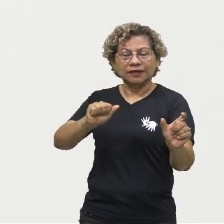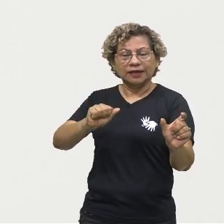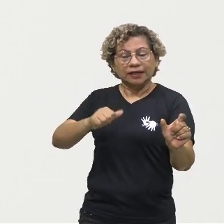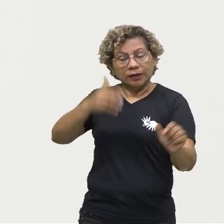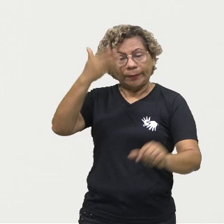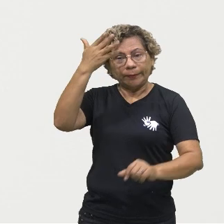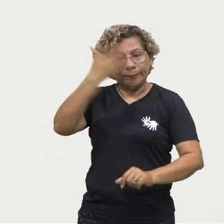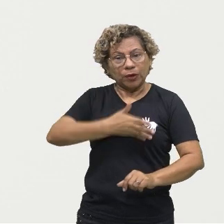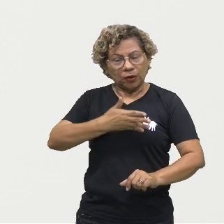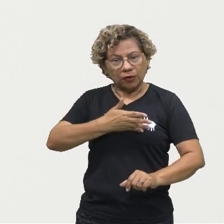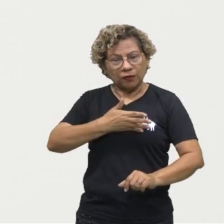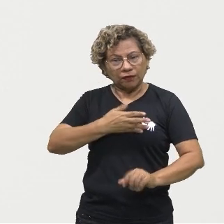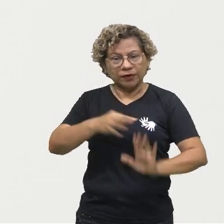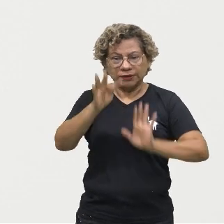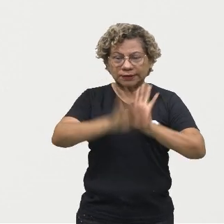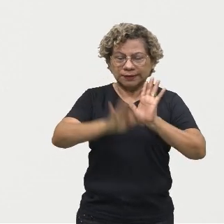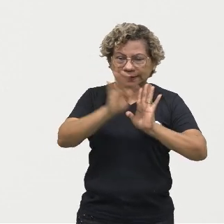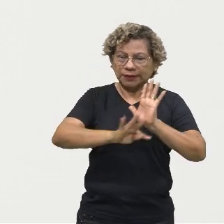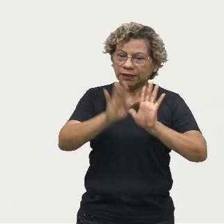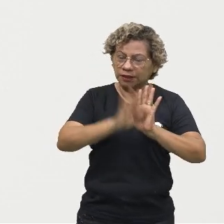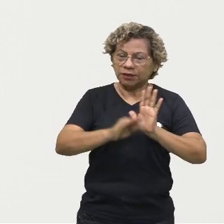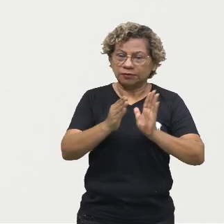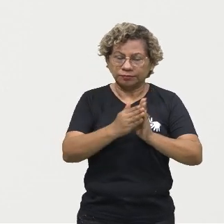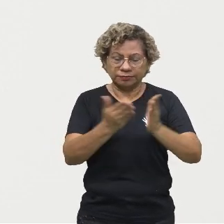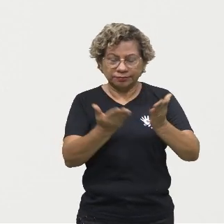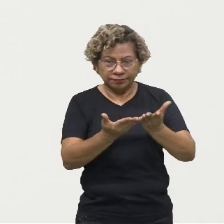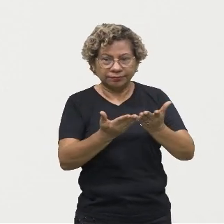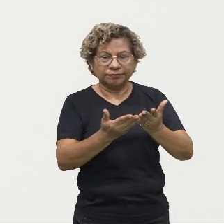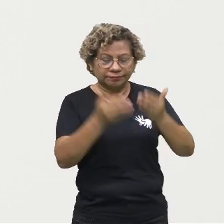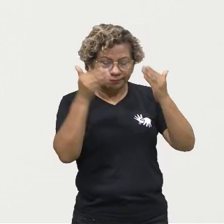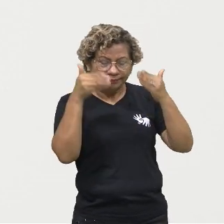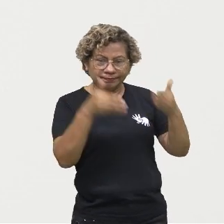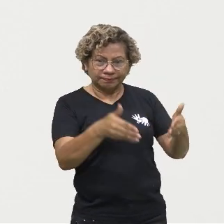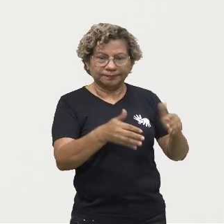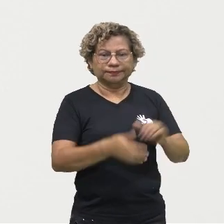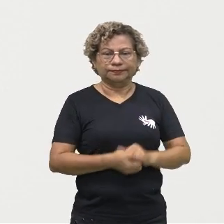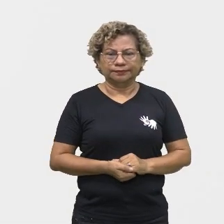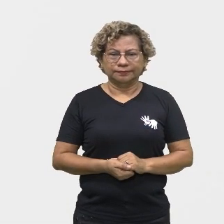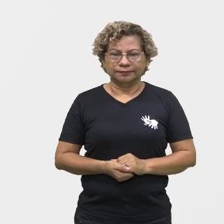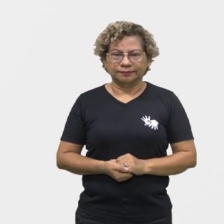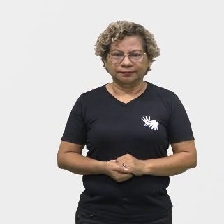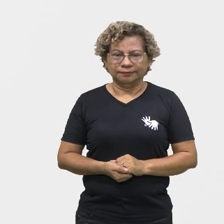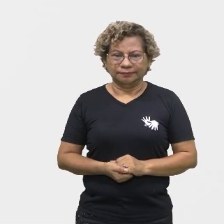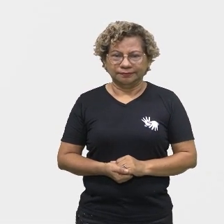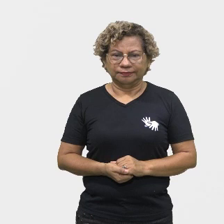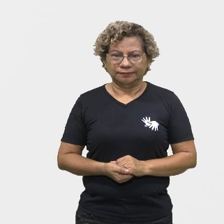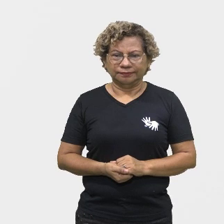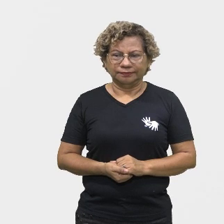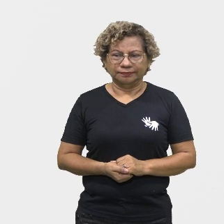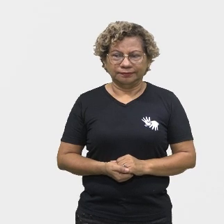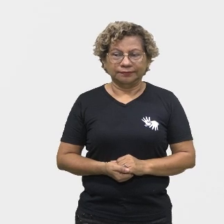religioso, certo? Este texto sagrado. Vamos lá para a nossa próxima questão?